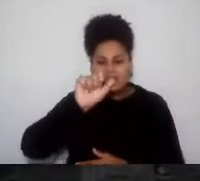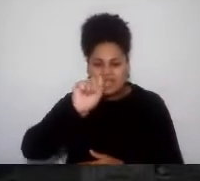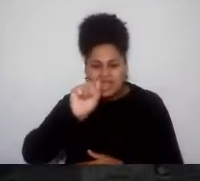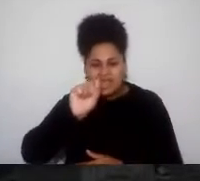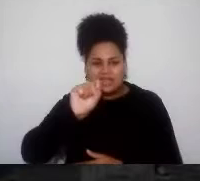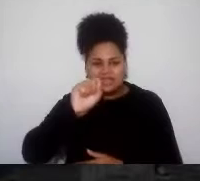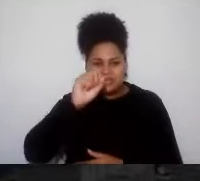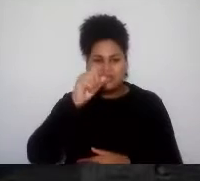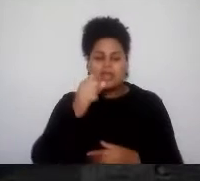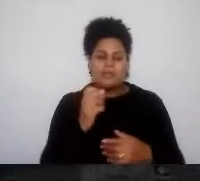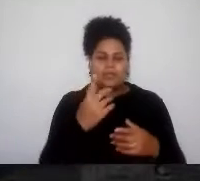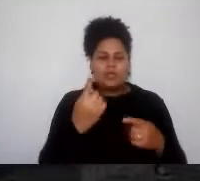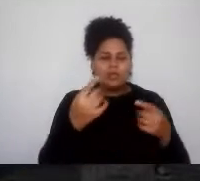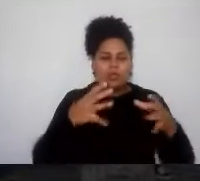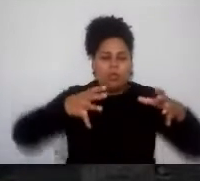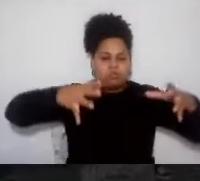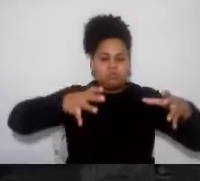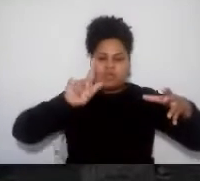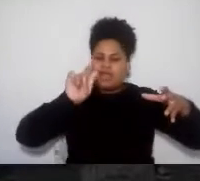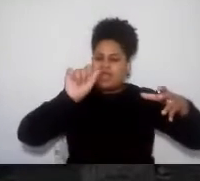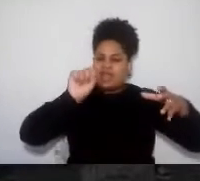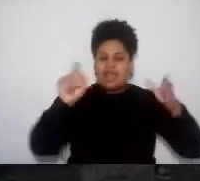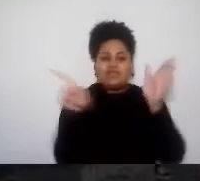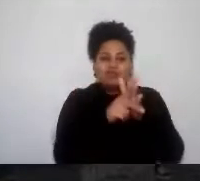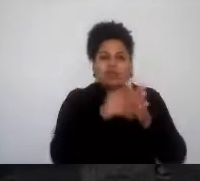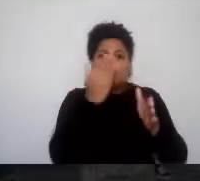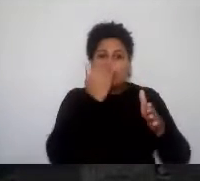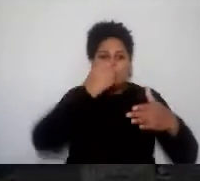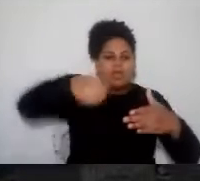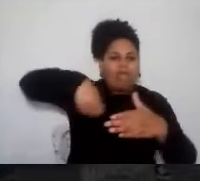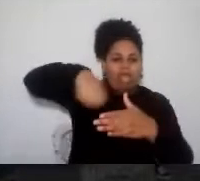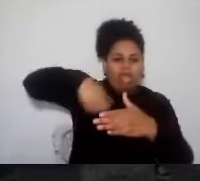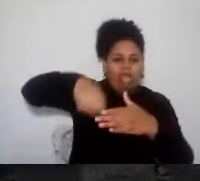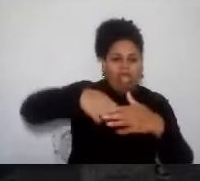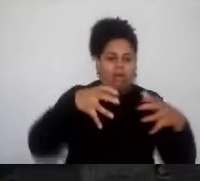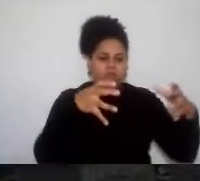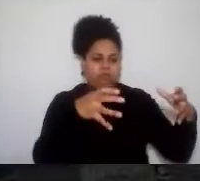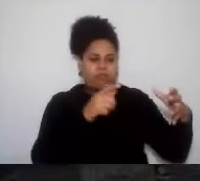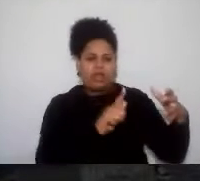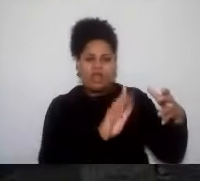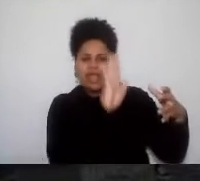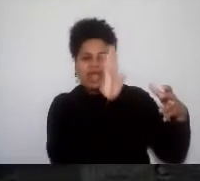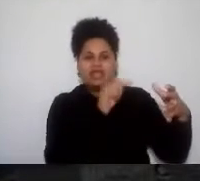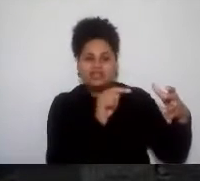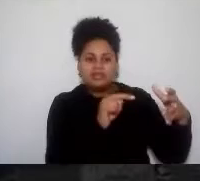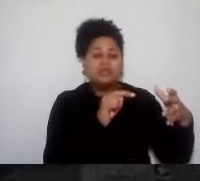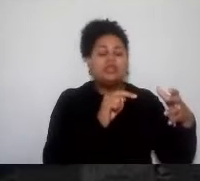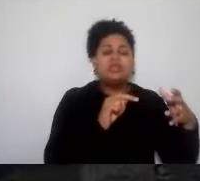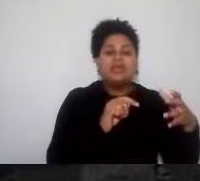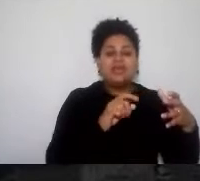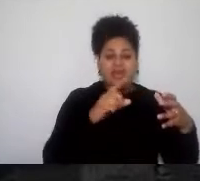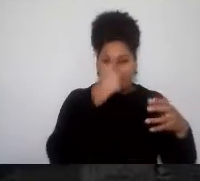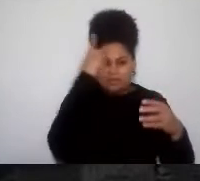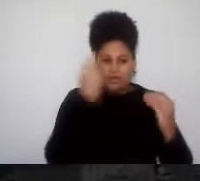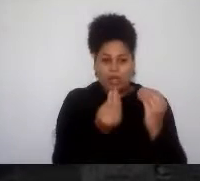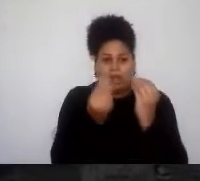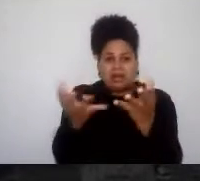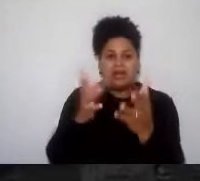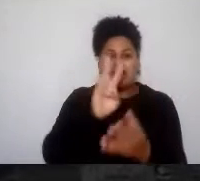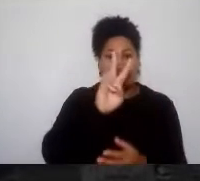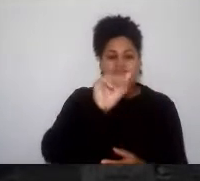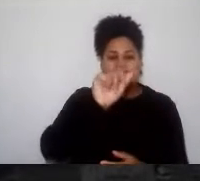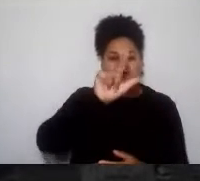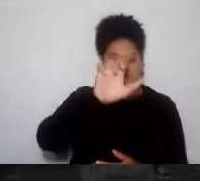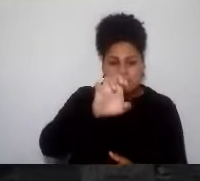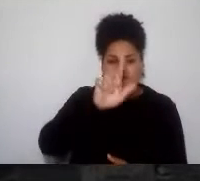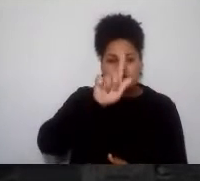começamos a colocar na pauta de reivindicação o Vale Gás e já começamos, mesmo com a nossa data base ser em novembro, nós